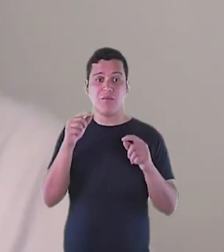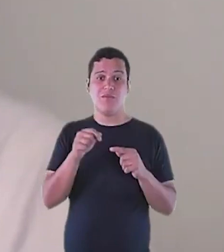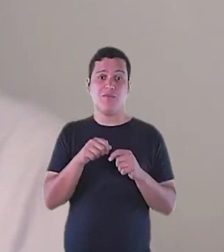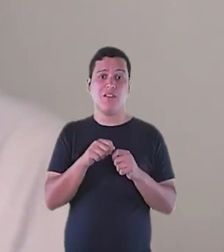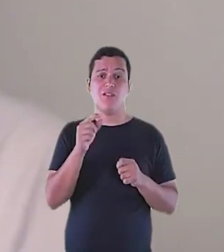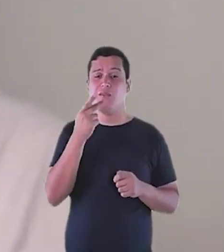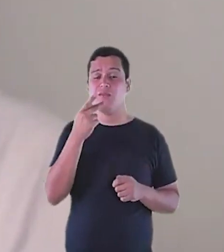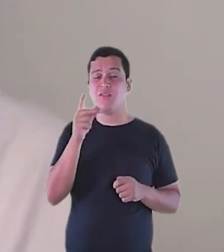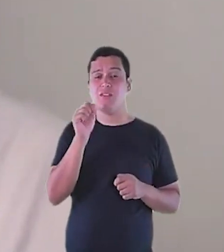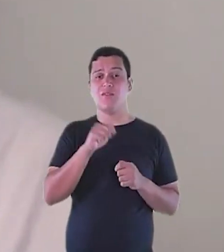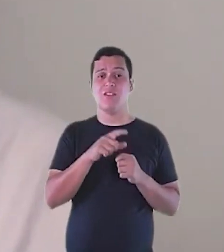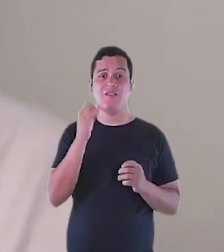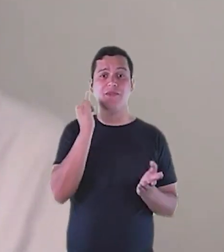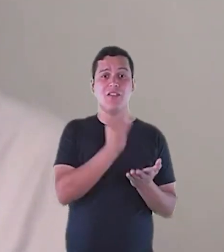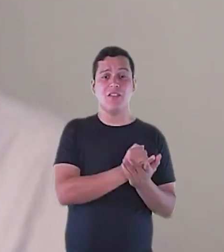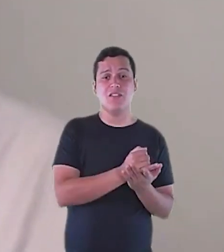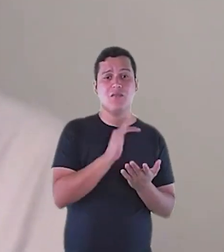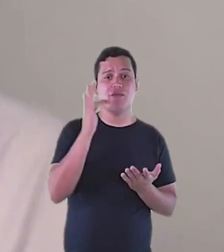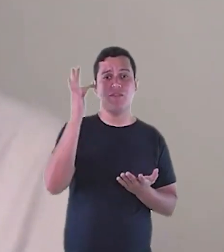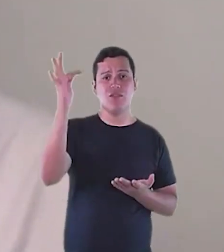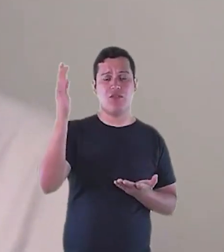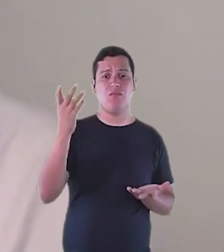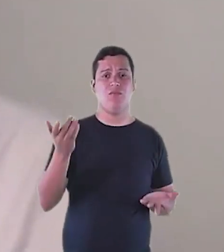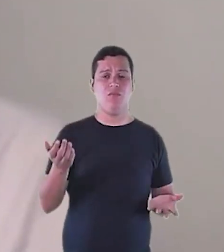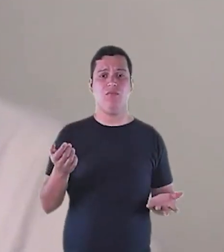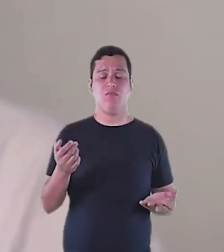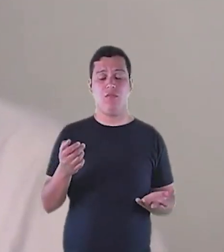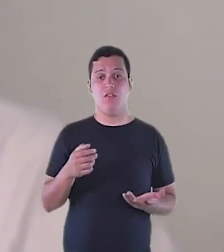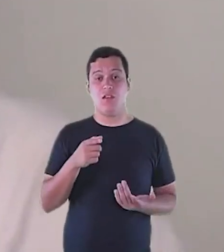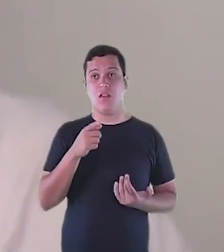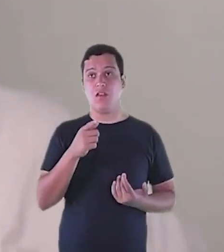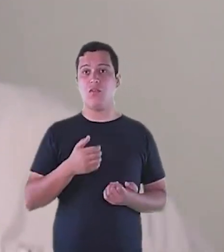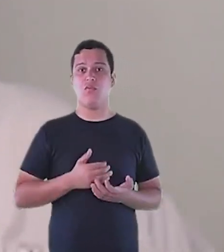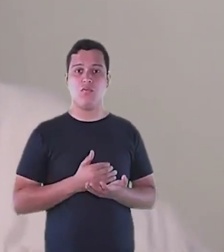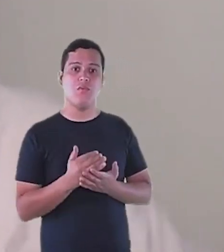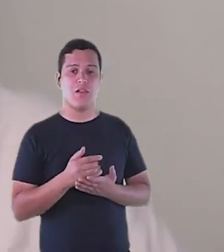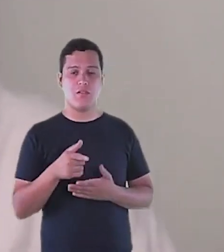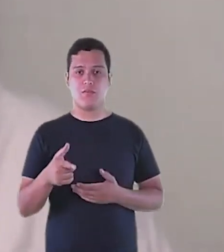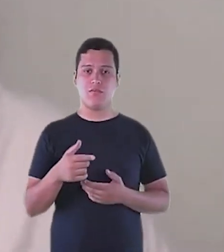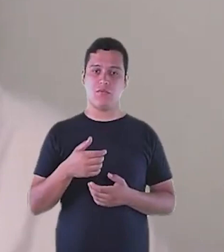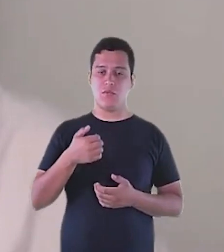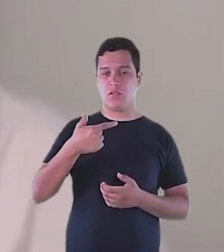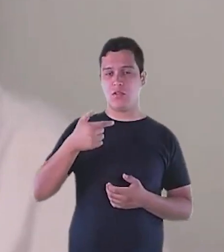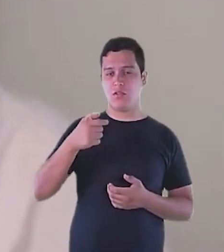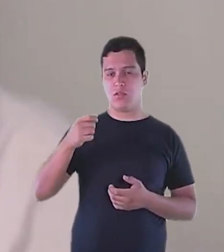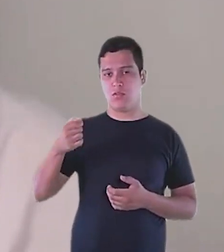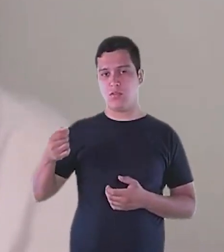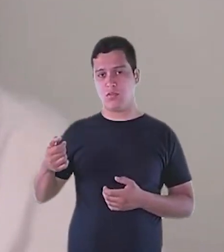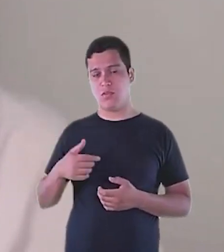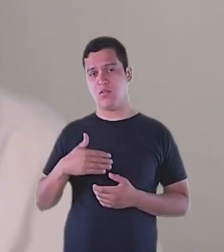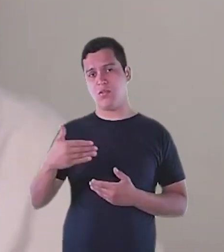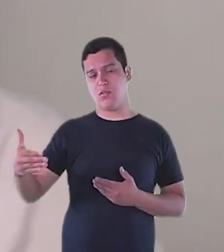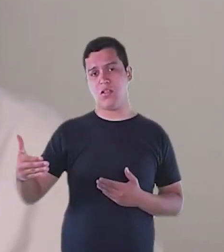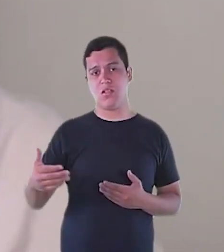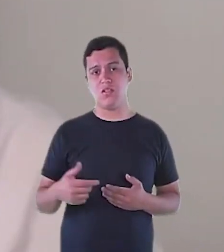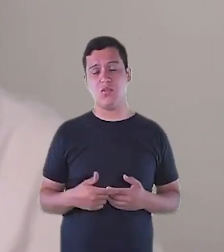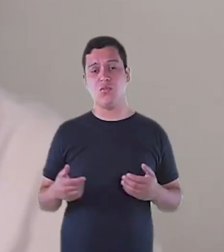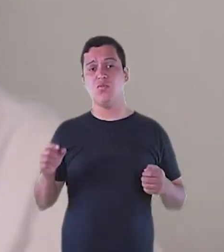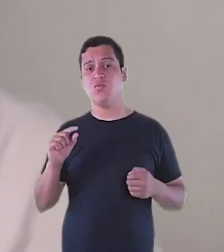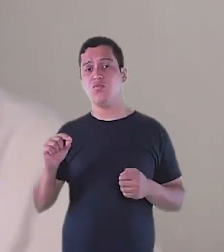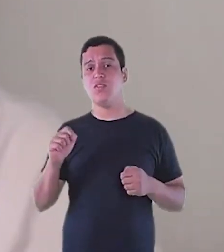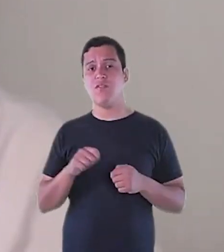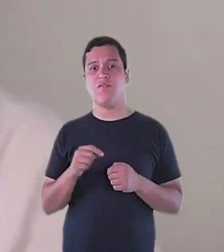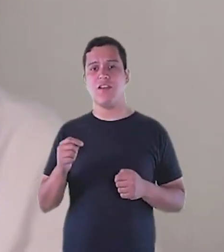futuro. Porque neste mundo, nesse início do século XXI, o que produz a riqueza das nações não é mais apenas os